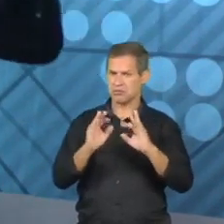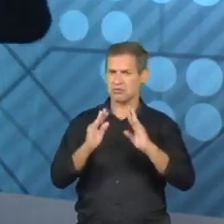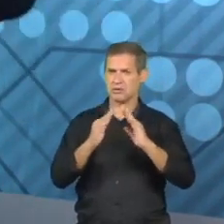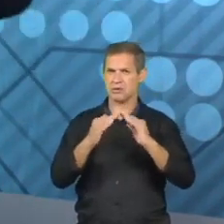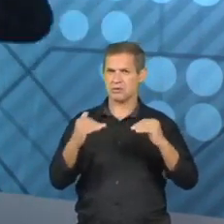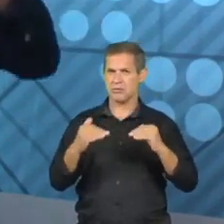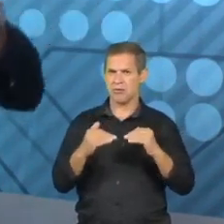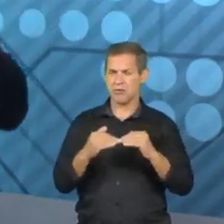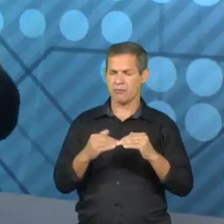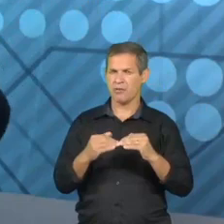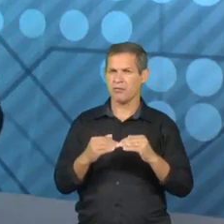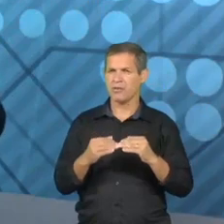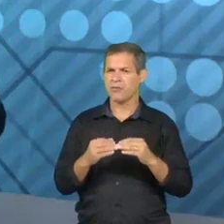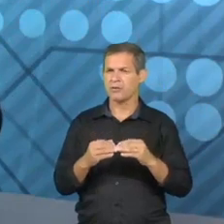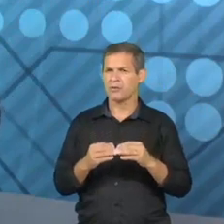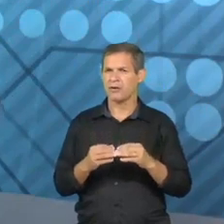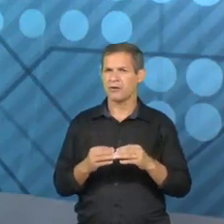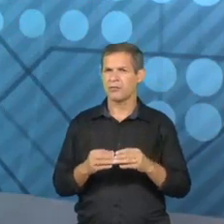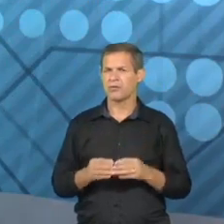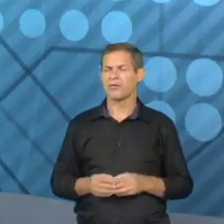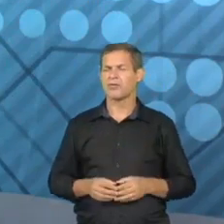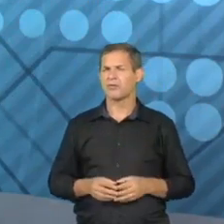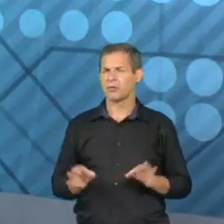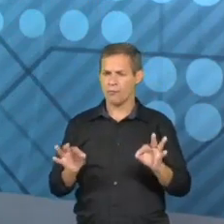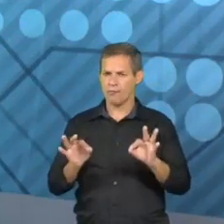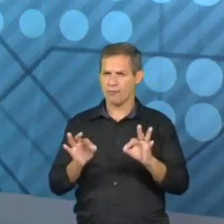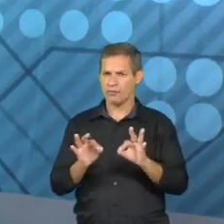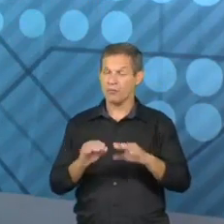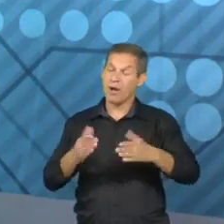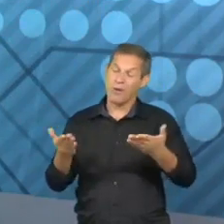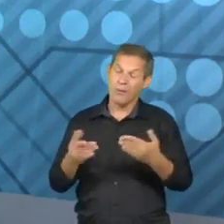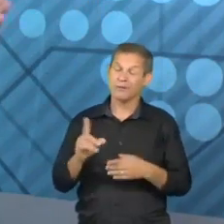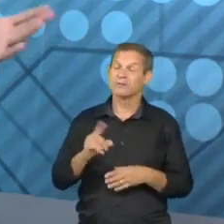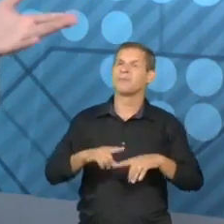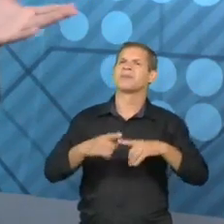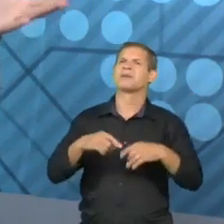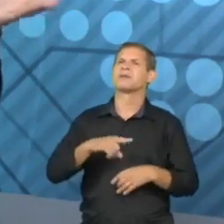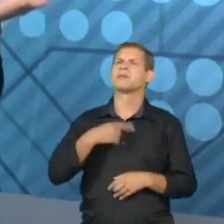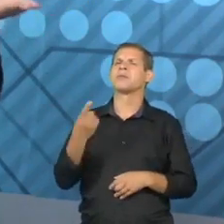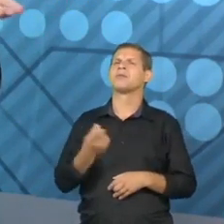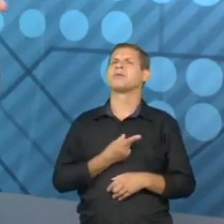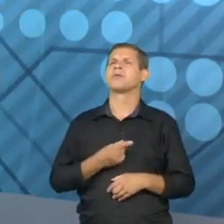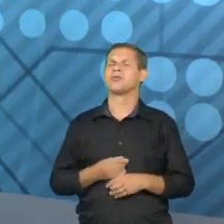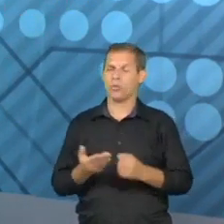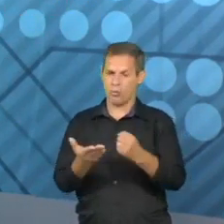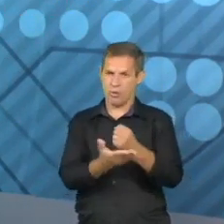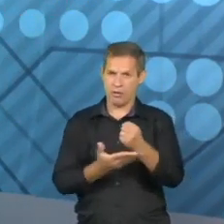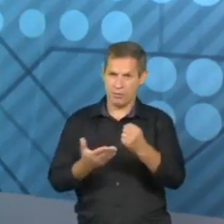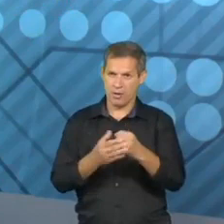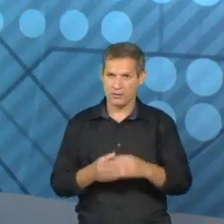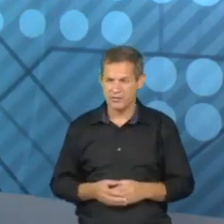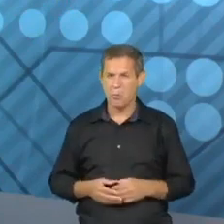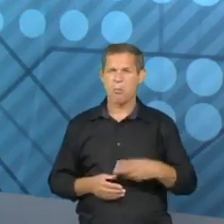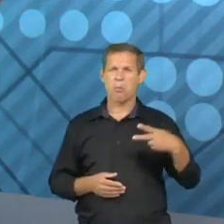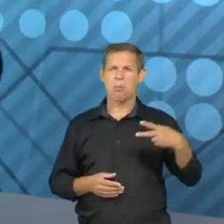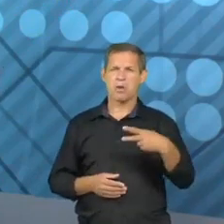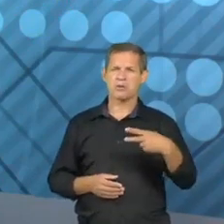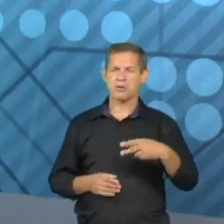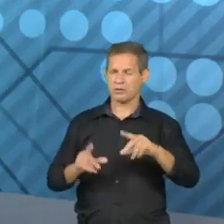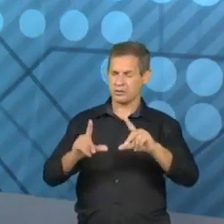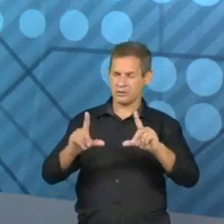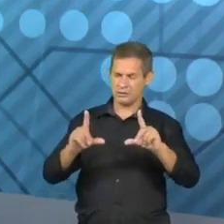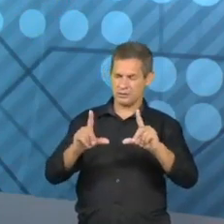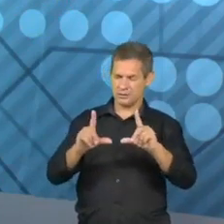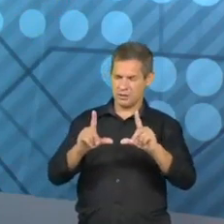vai afinando quando ela sobe, agora não. Nós temos uma base bem menos larga, um pouco